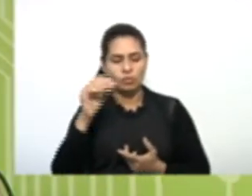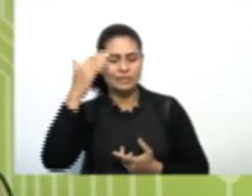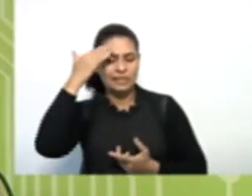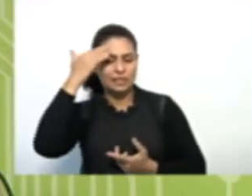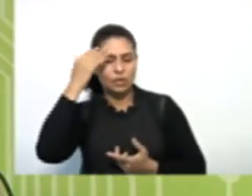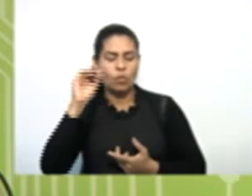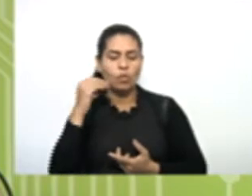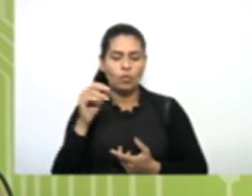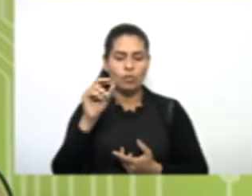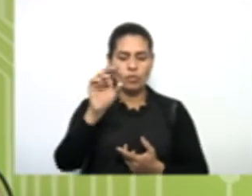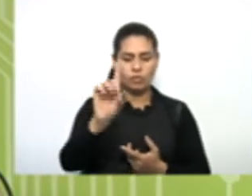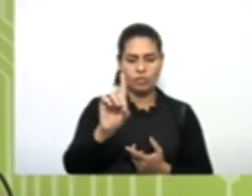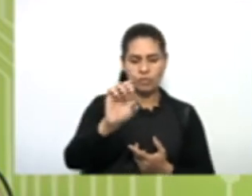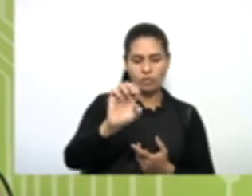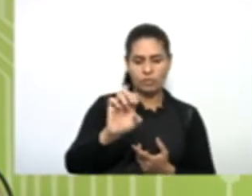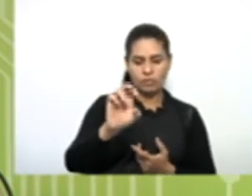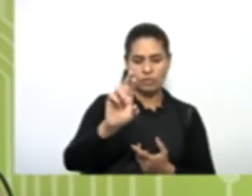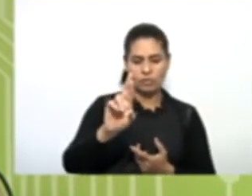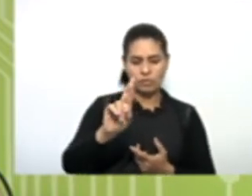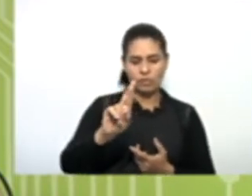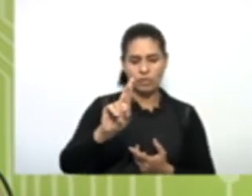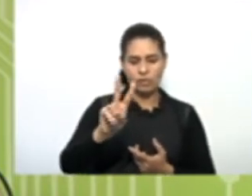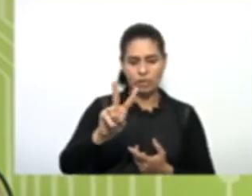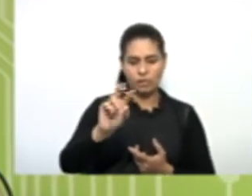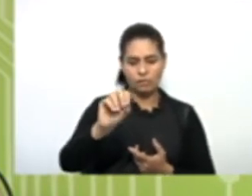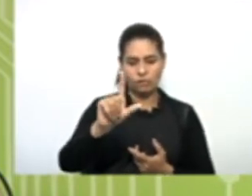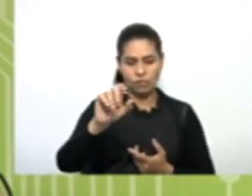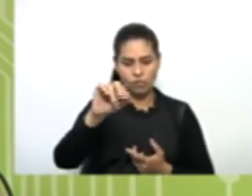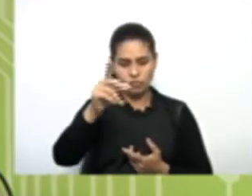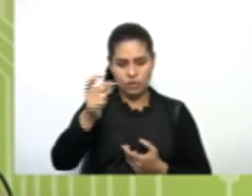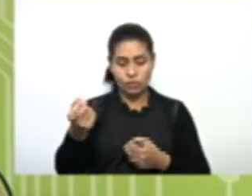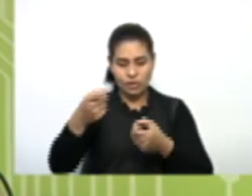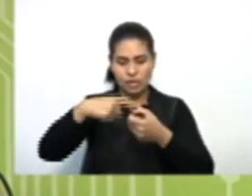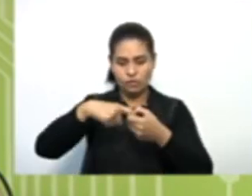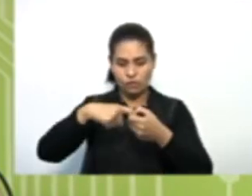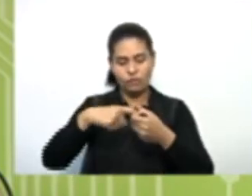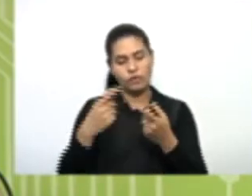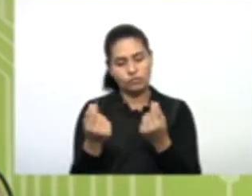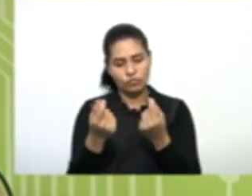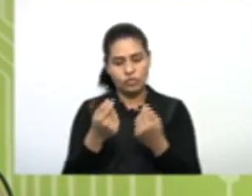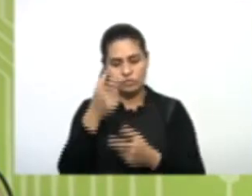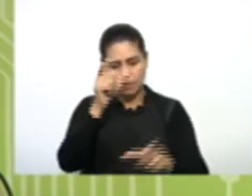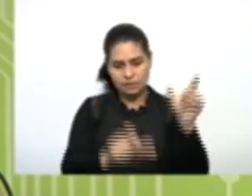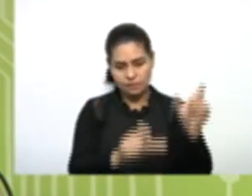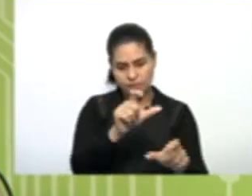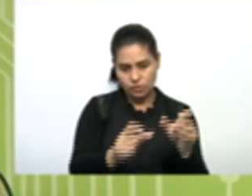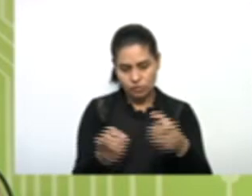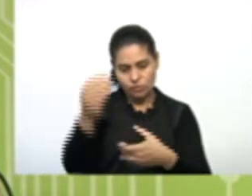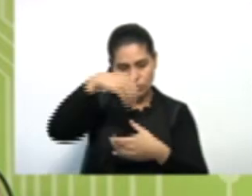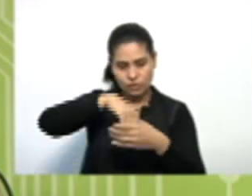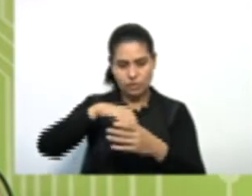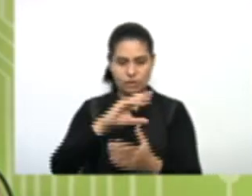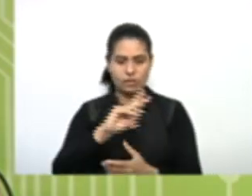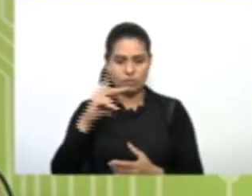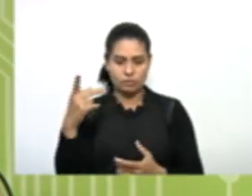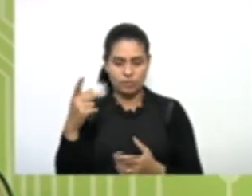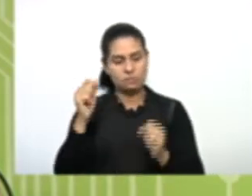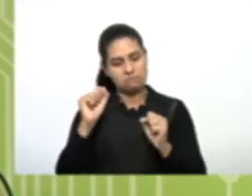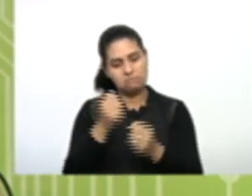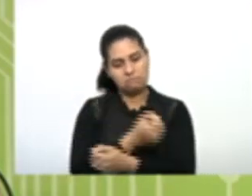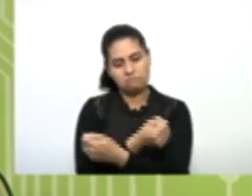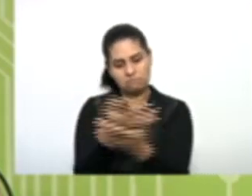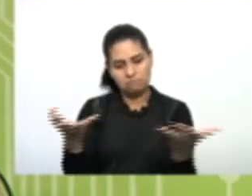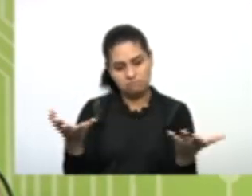uma devolução quando existe uma sobra na cooperativa e essa sobra pode vir a ser redistribuída